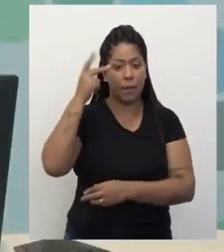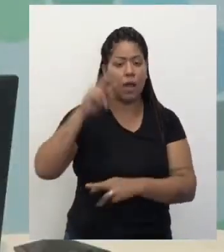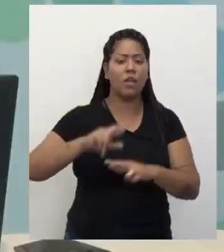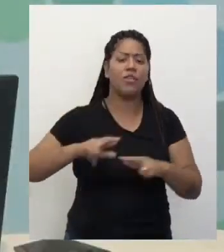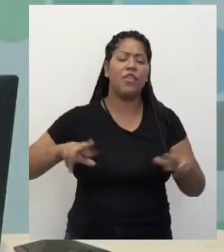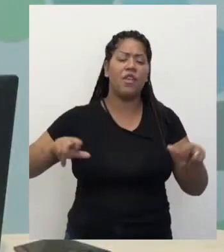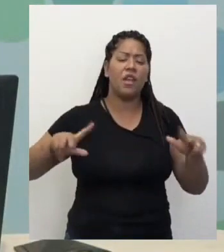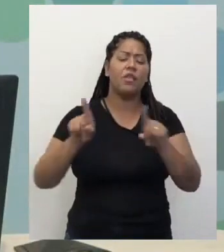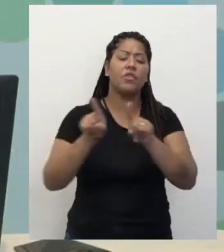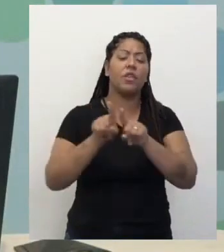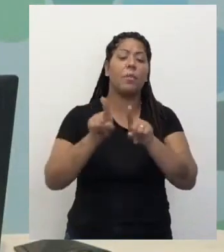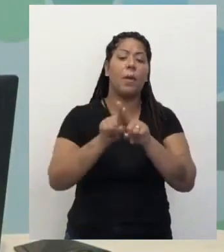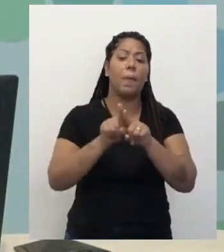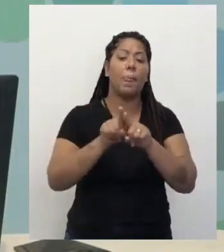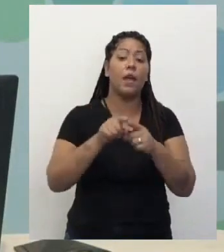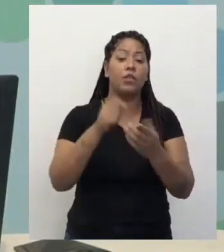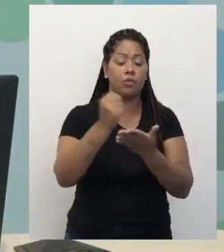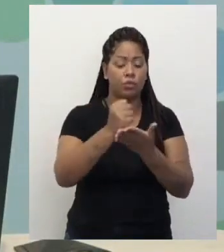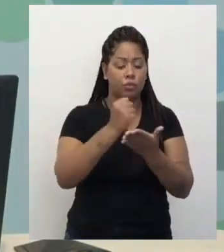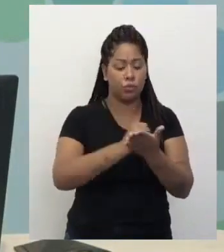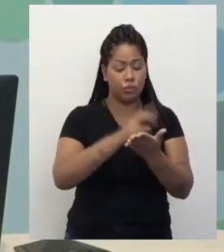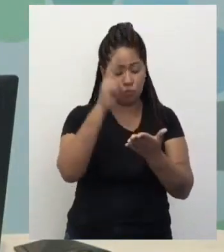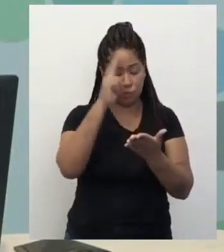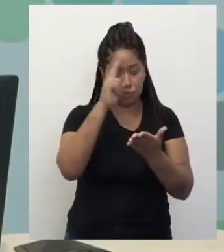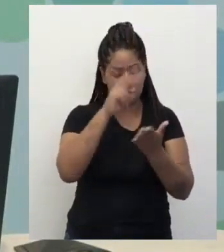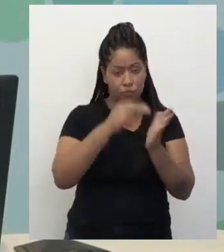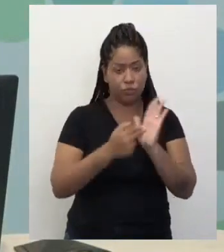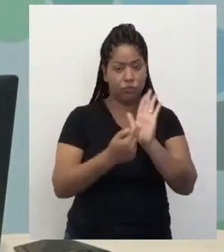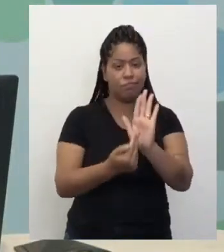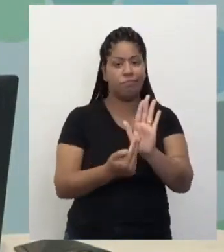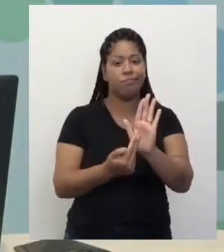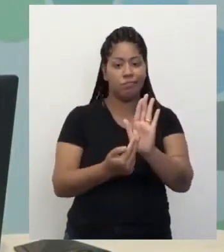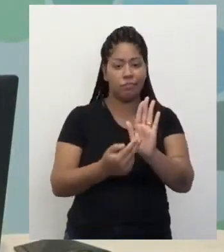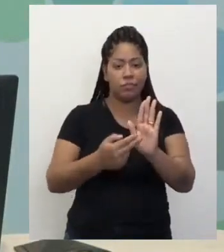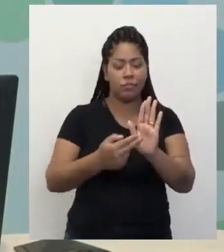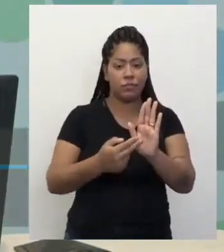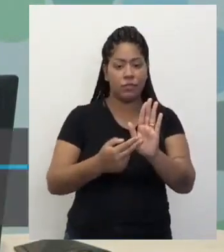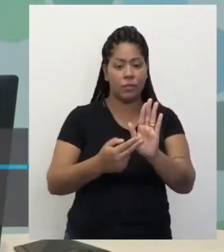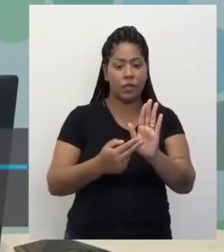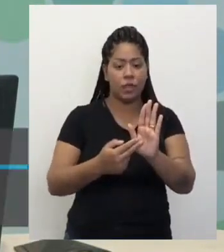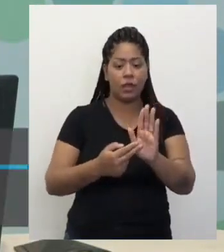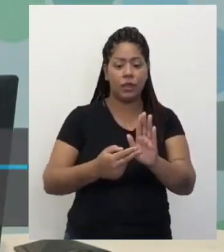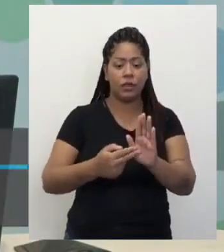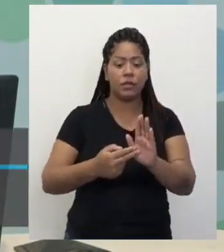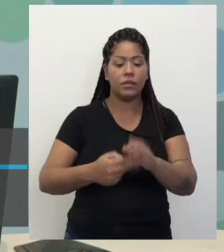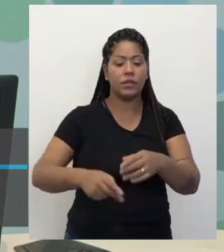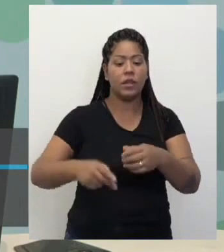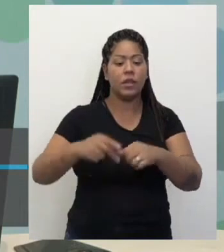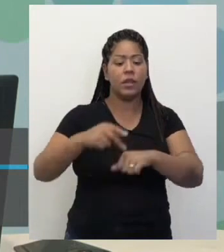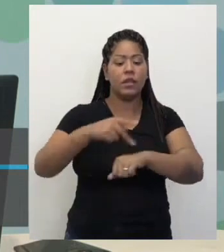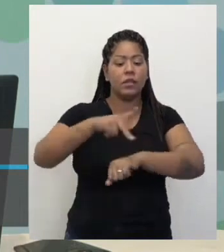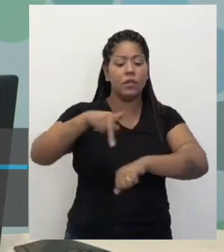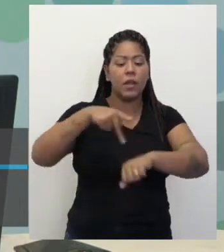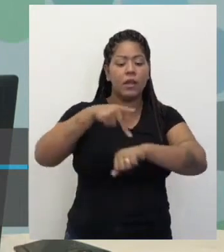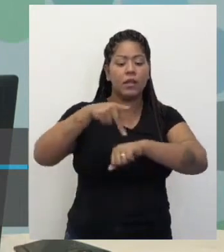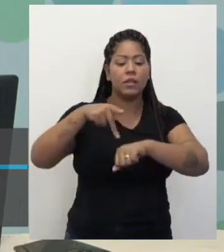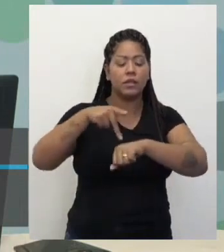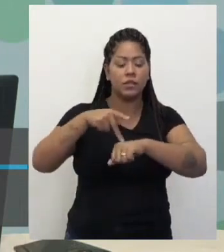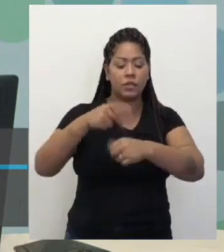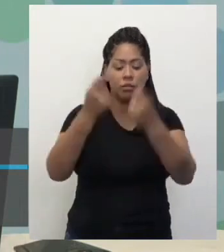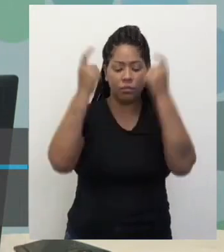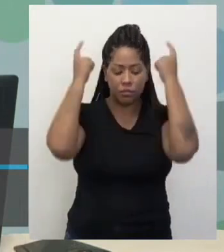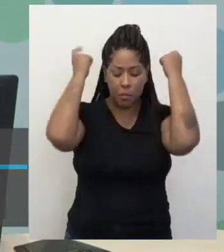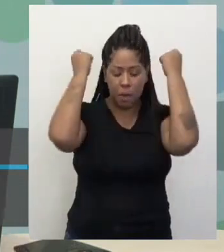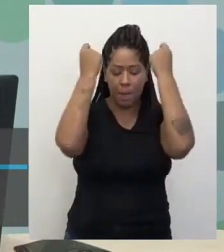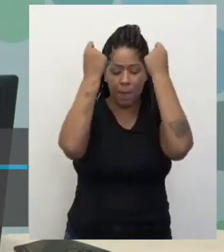um documento histórico, né, a própria divisão da cidade de Atenas, a organização dessa cidade, servindo aí